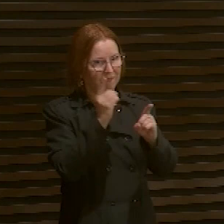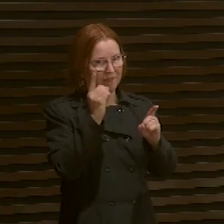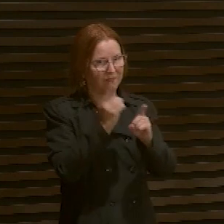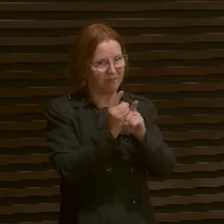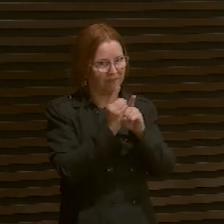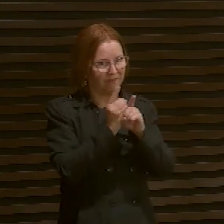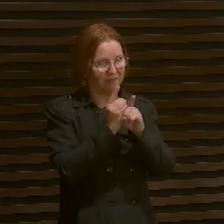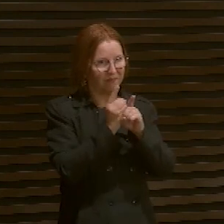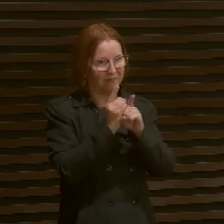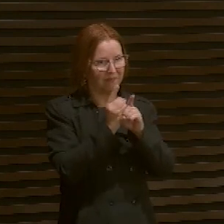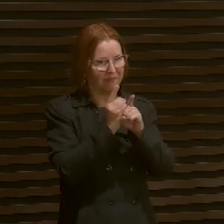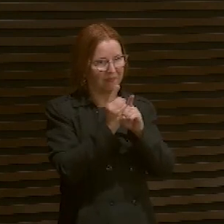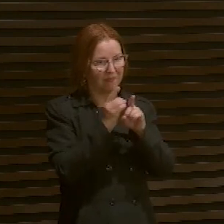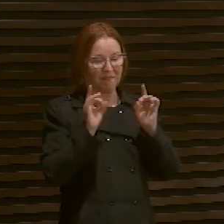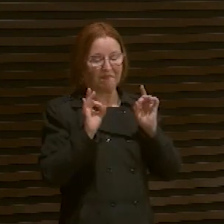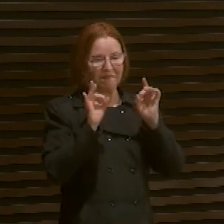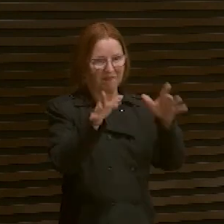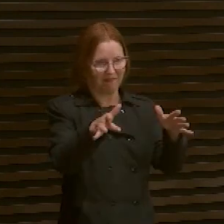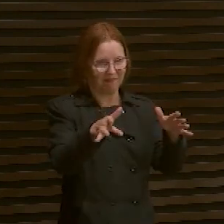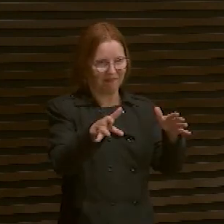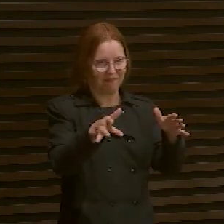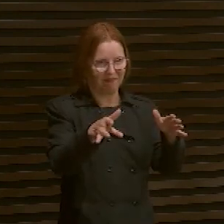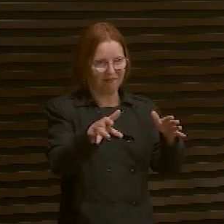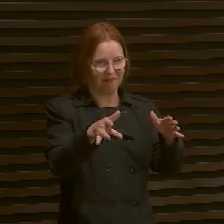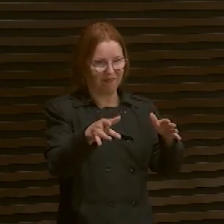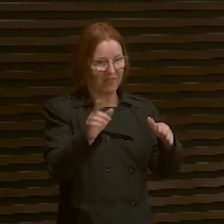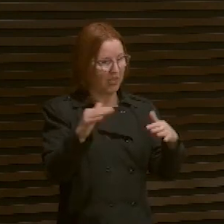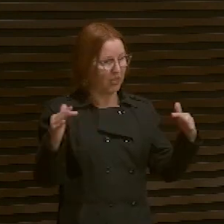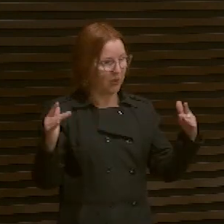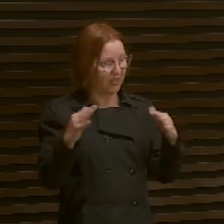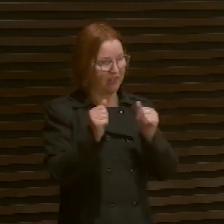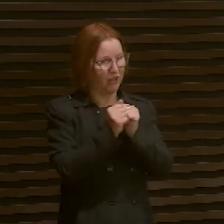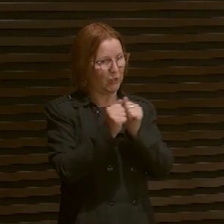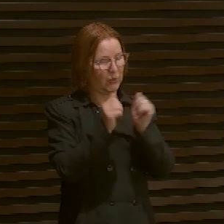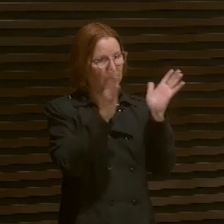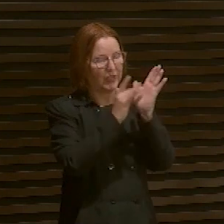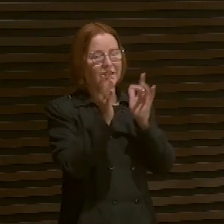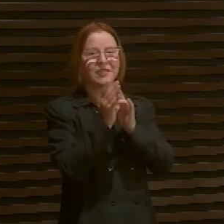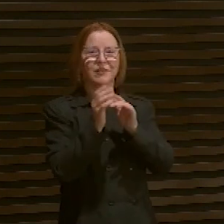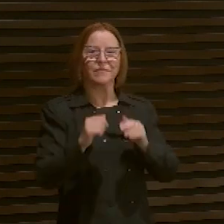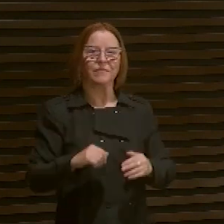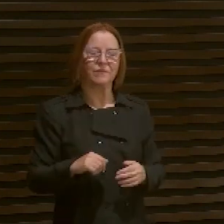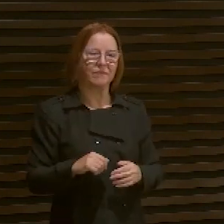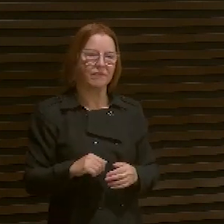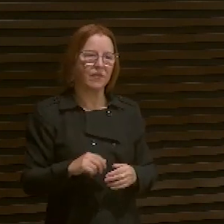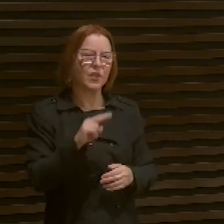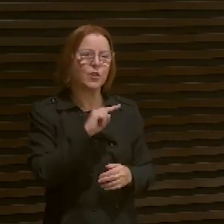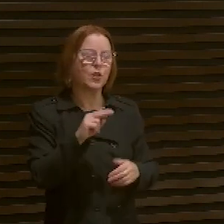discípulos o abandonaram e já não andavam com ele. Sabe como que é o nome disso aqui, irmãos?